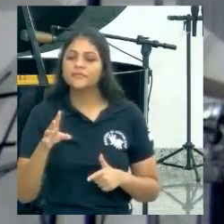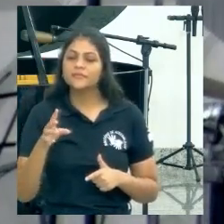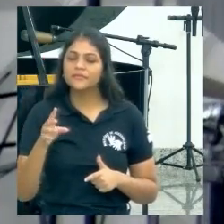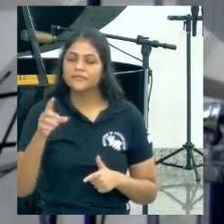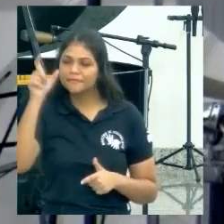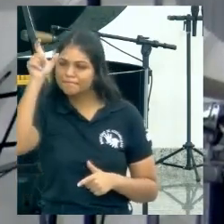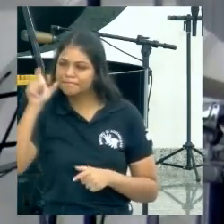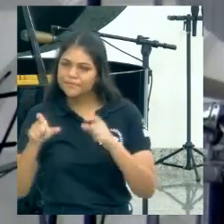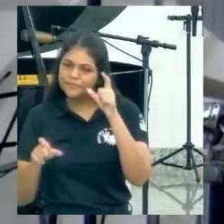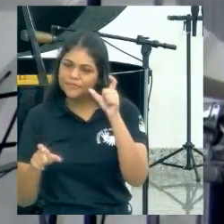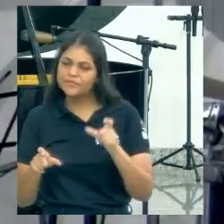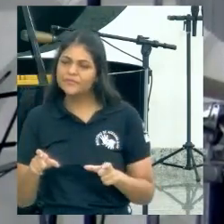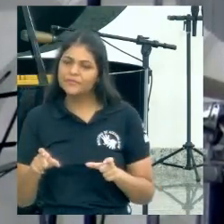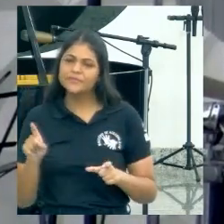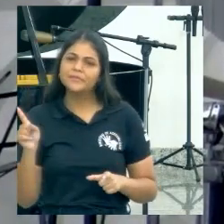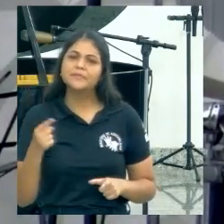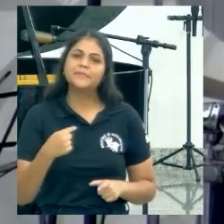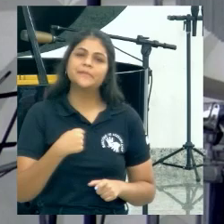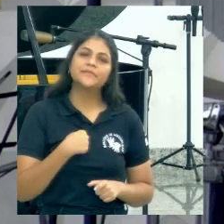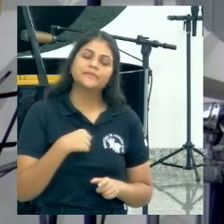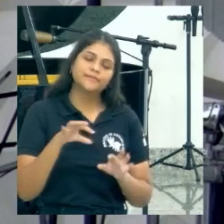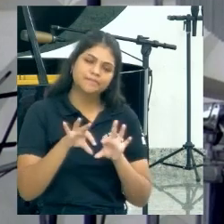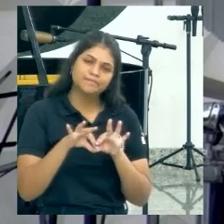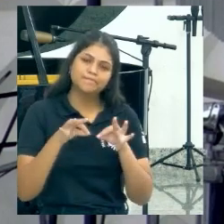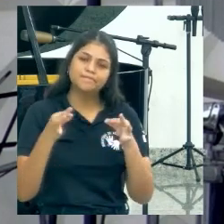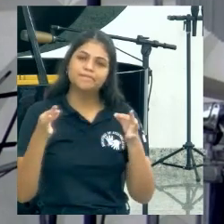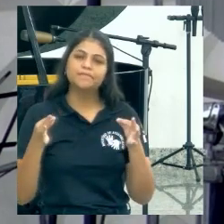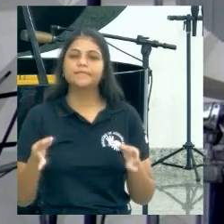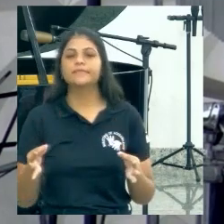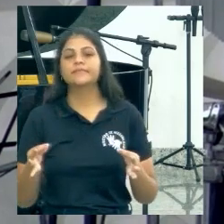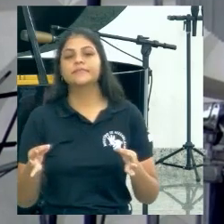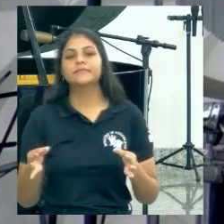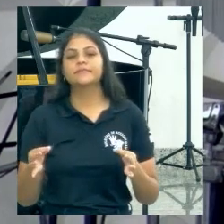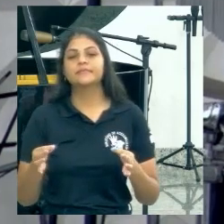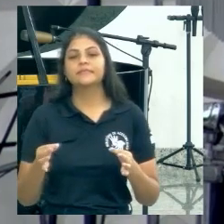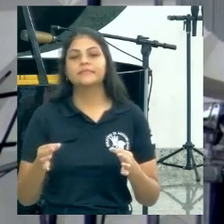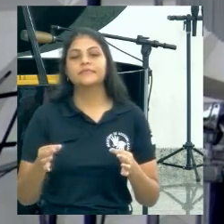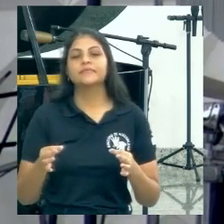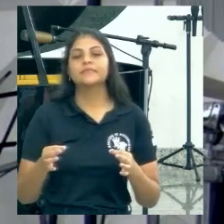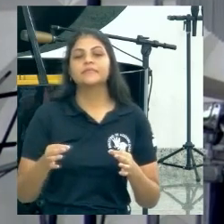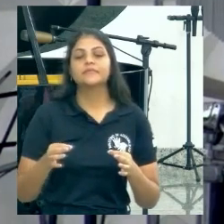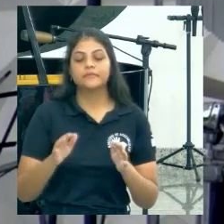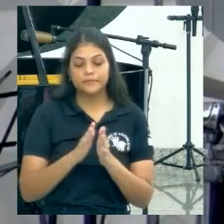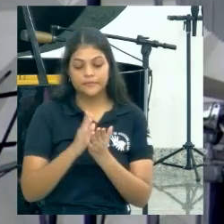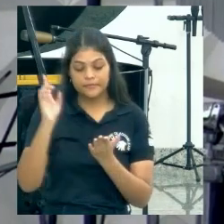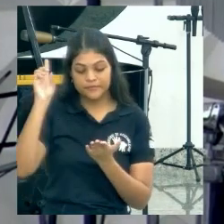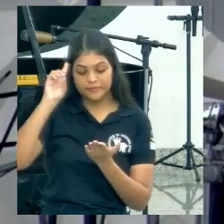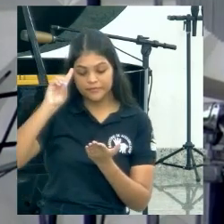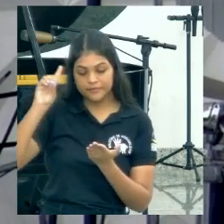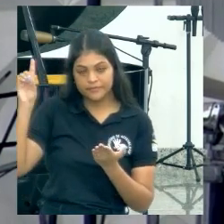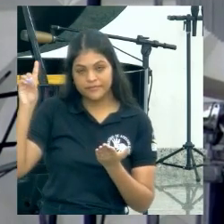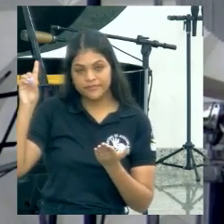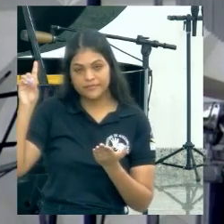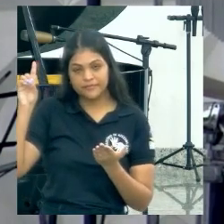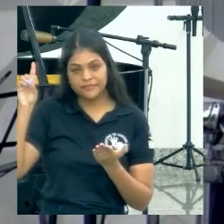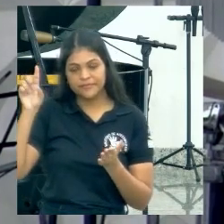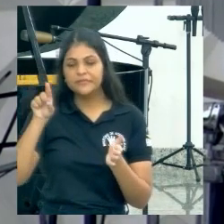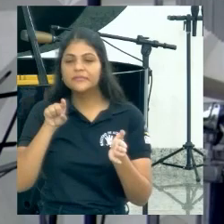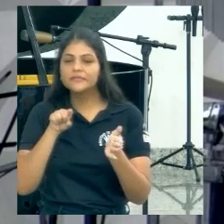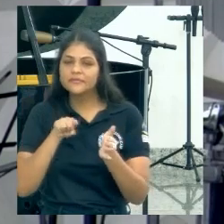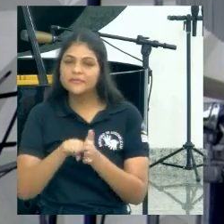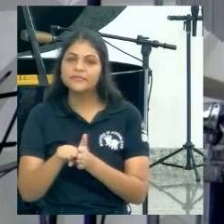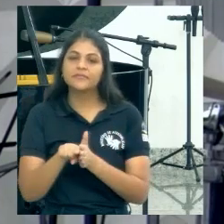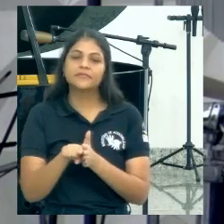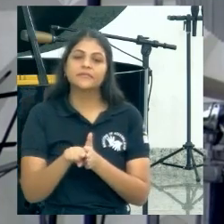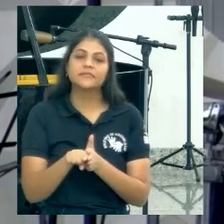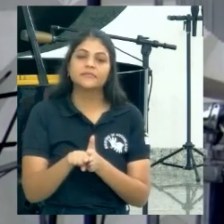os outros? Eram coisas tão simples. E na continuação do texto bíblico, ele diz também, faz uma outra pergunta.